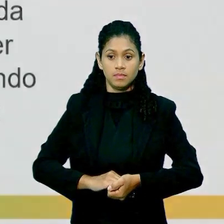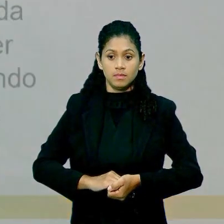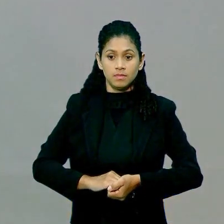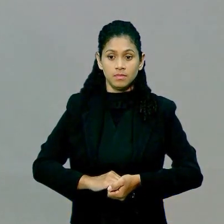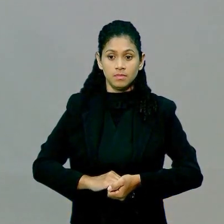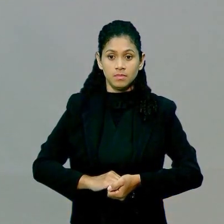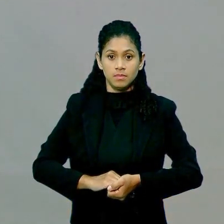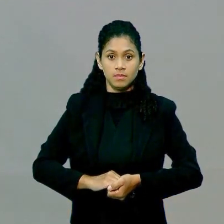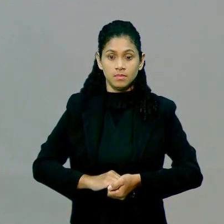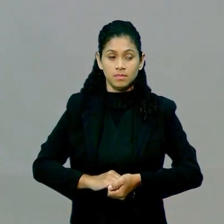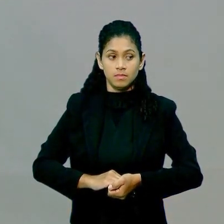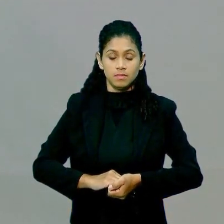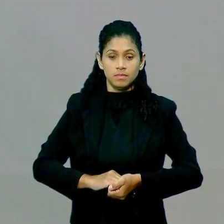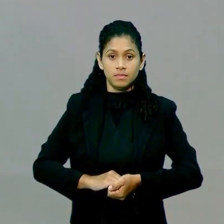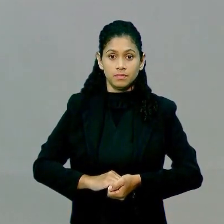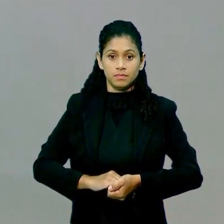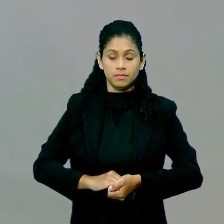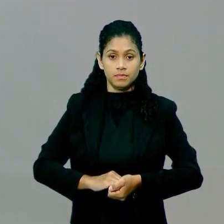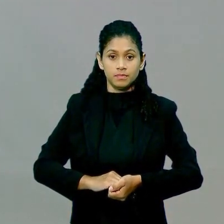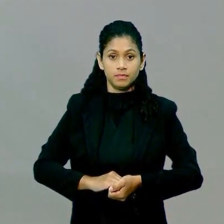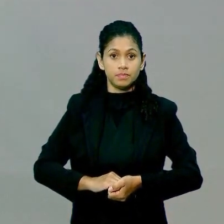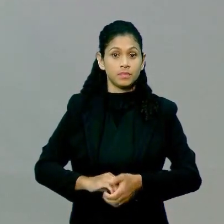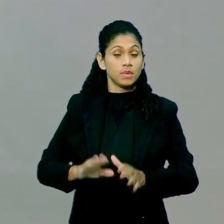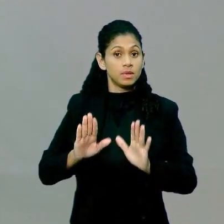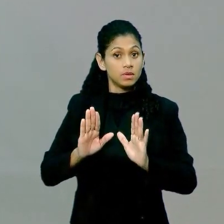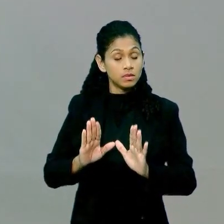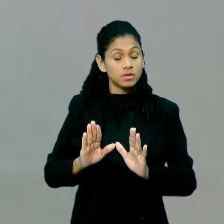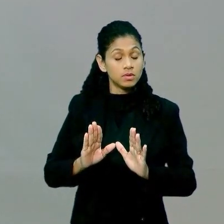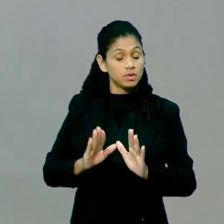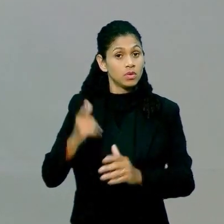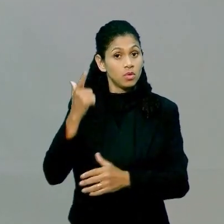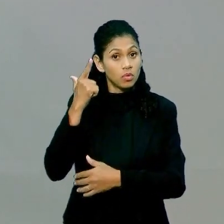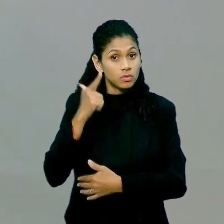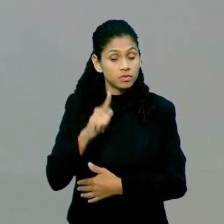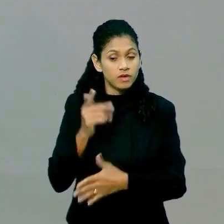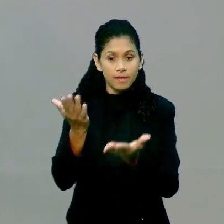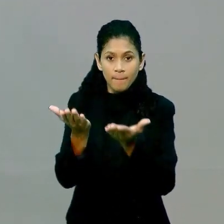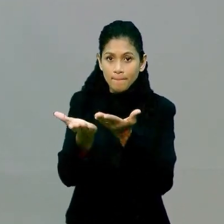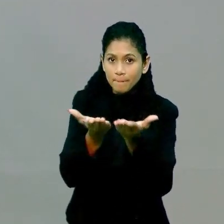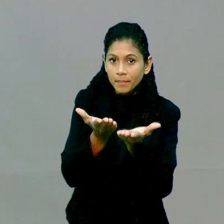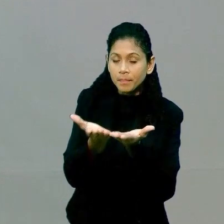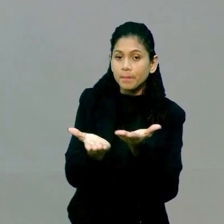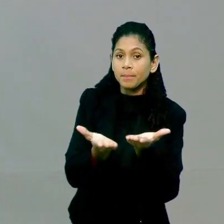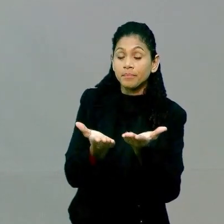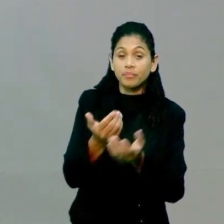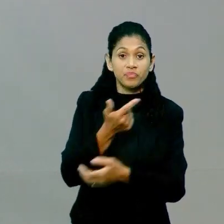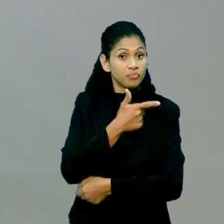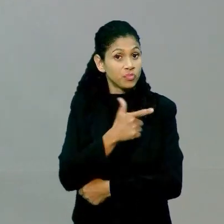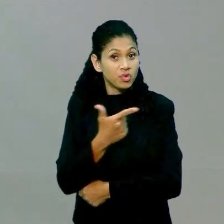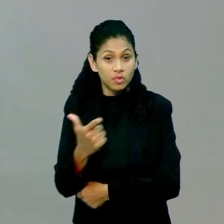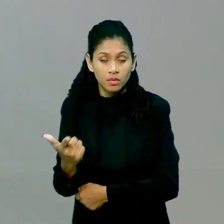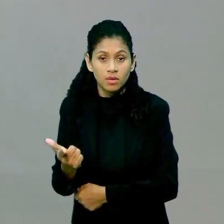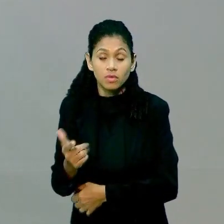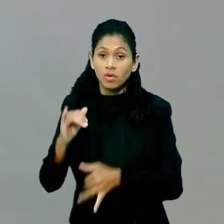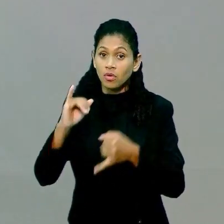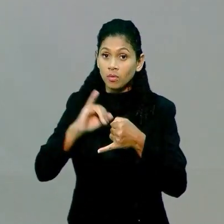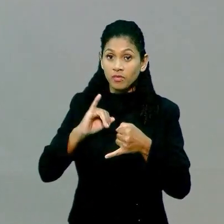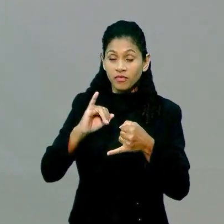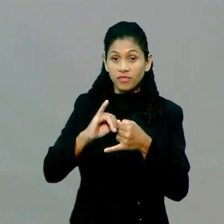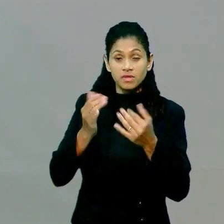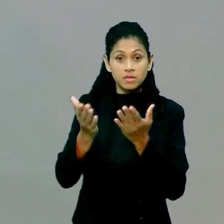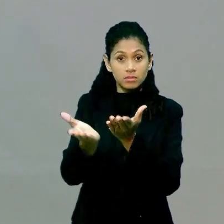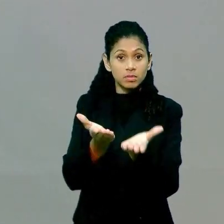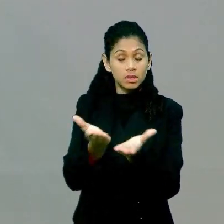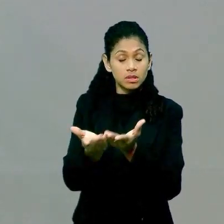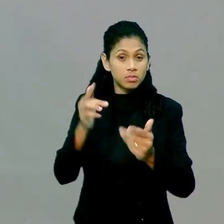assim, nós executamos então o balanceamento estequiométrico. E eu não tenho como realizar o balanceamento